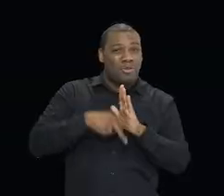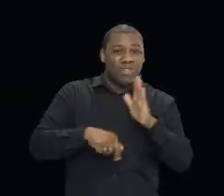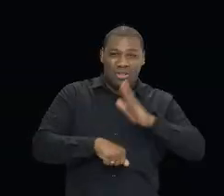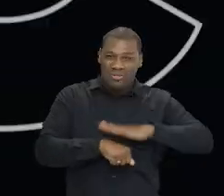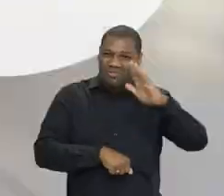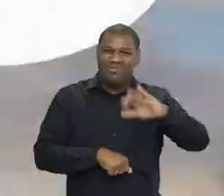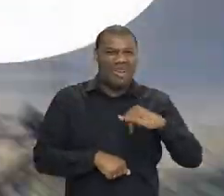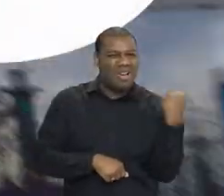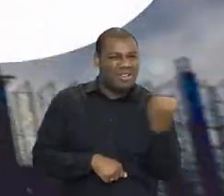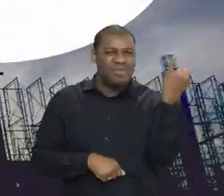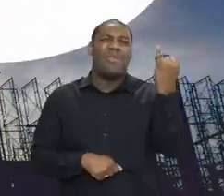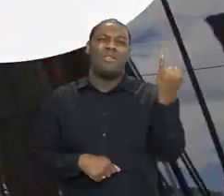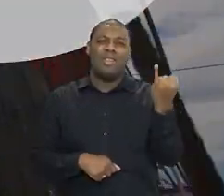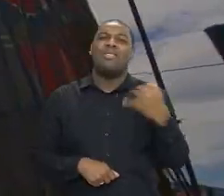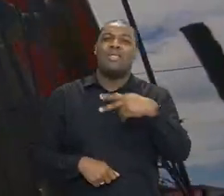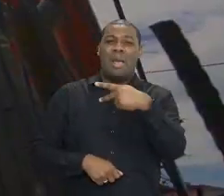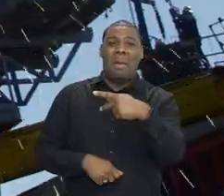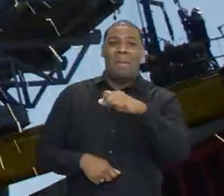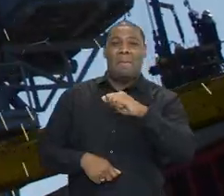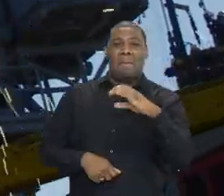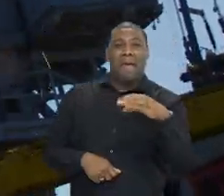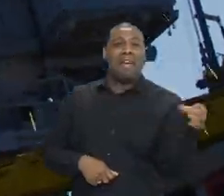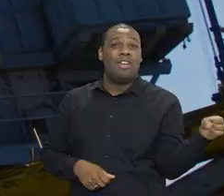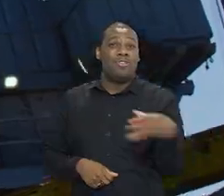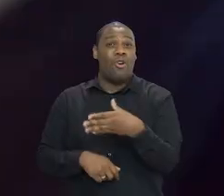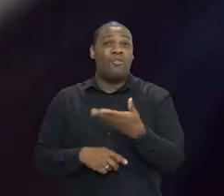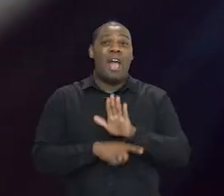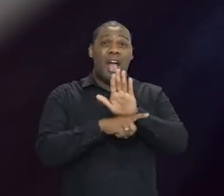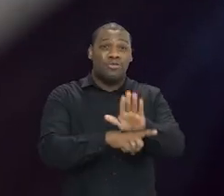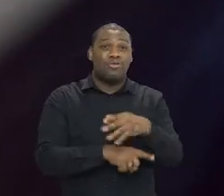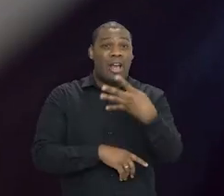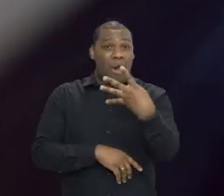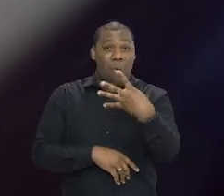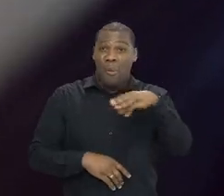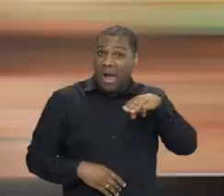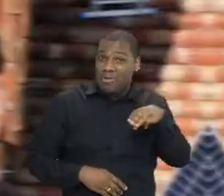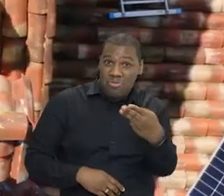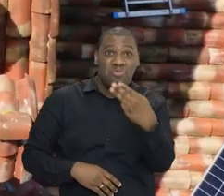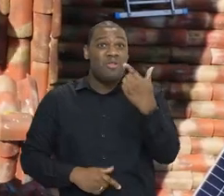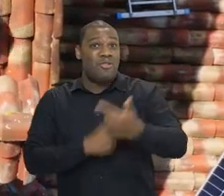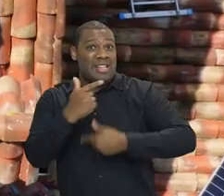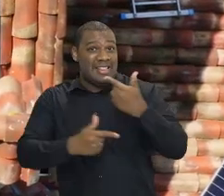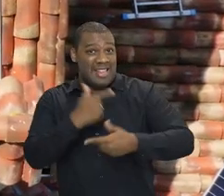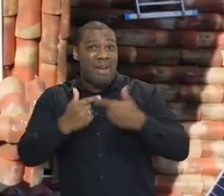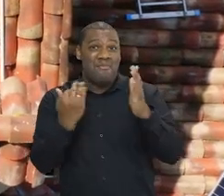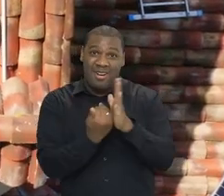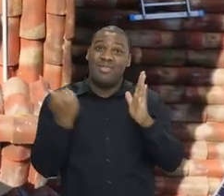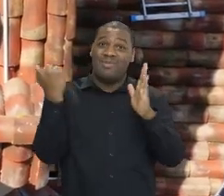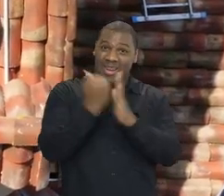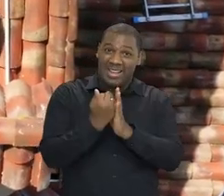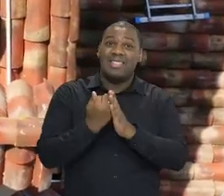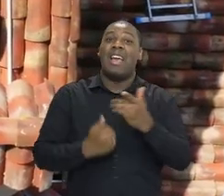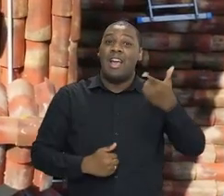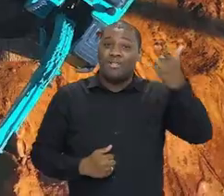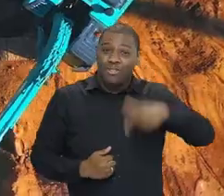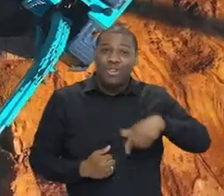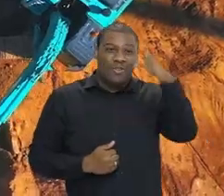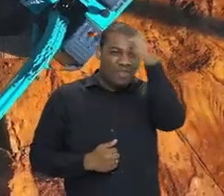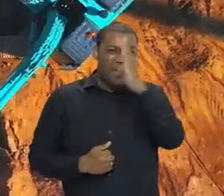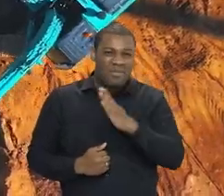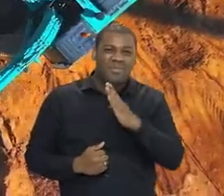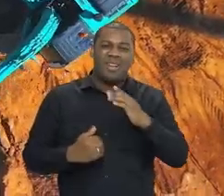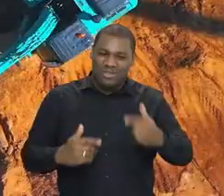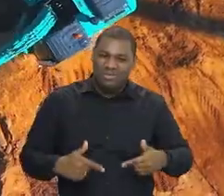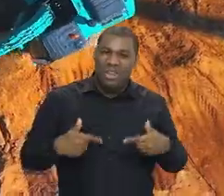programa de investimento da nossa história. Com o Novo PAC, que vai gerar 4 milhões de novos postos de trabalho, o Brasil volta